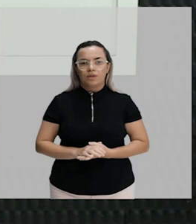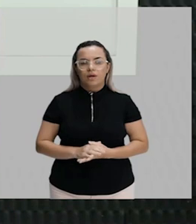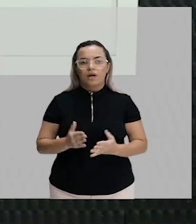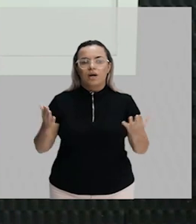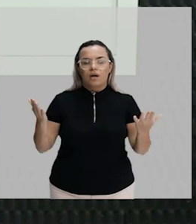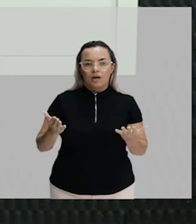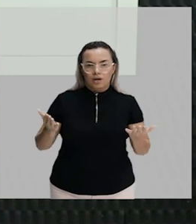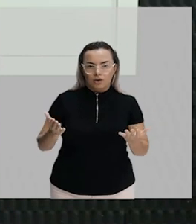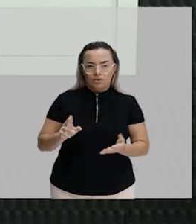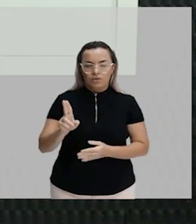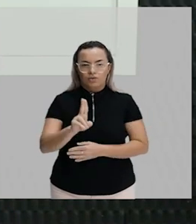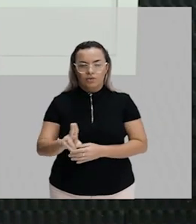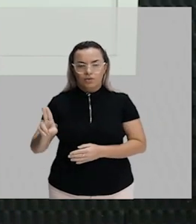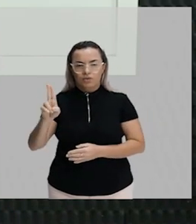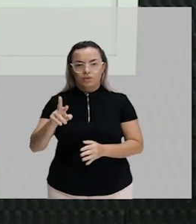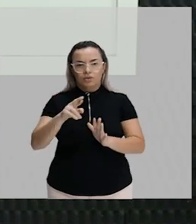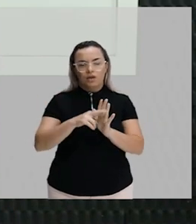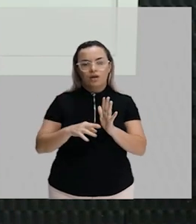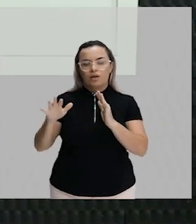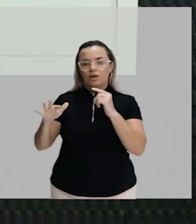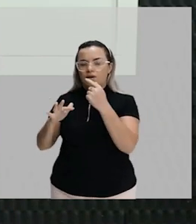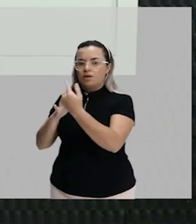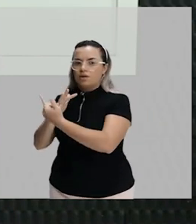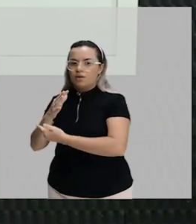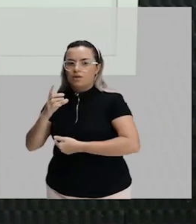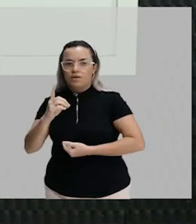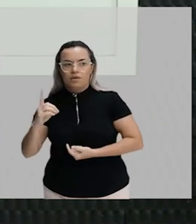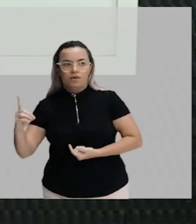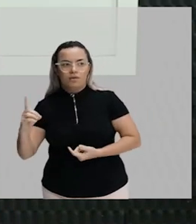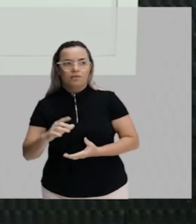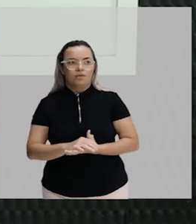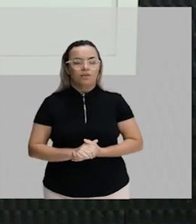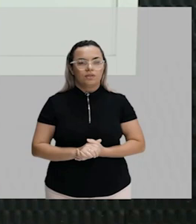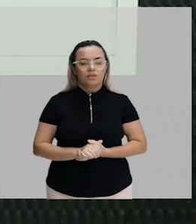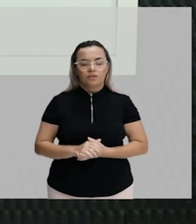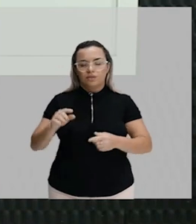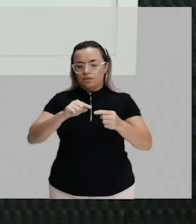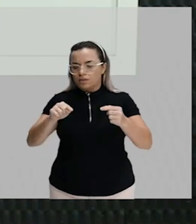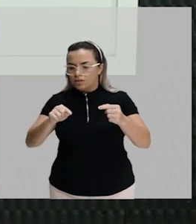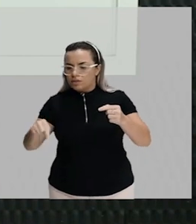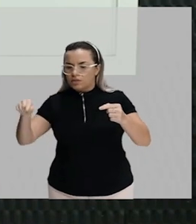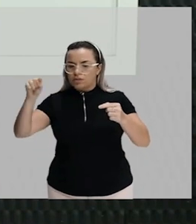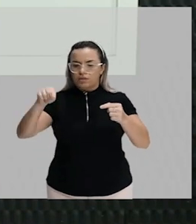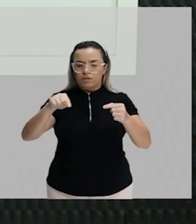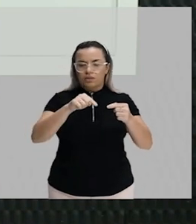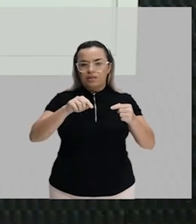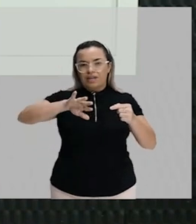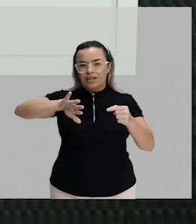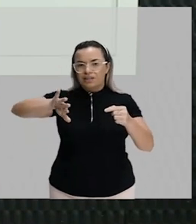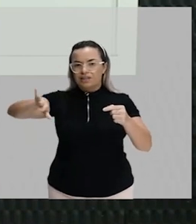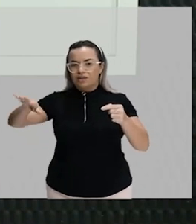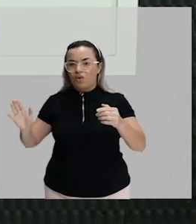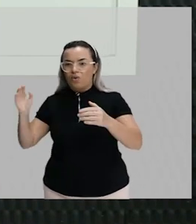a partir da regra da mão direita nós vamos saber se lá no centro V estar vai estar entrando ou est saindo ok então é o seguinte na espira de